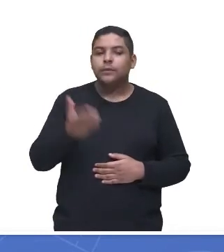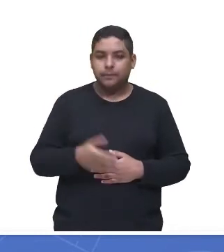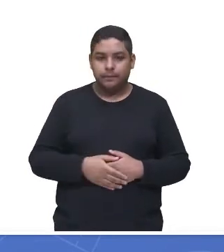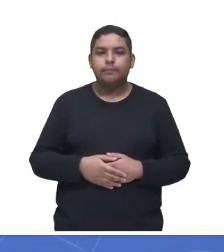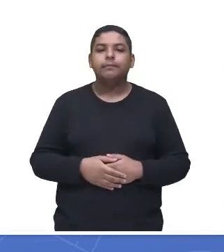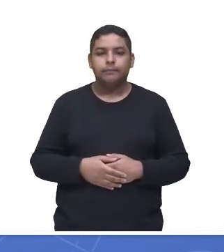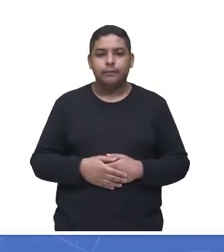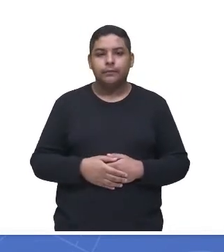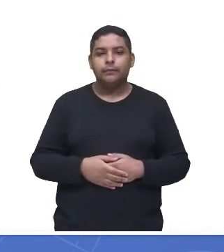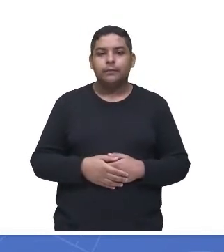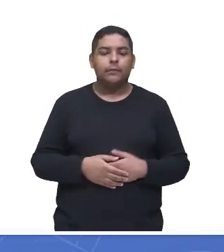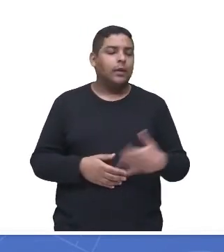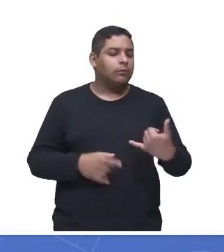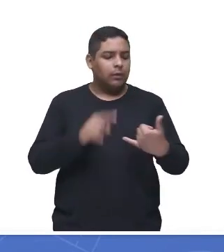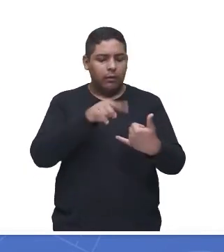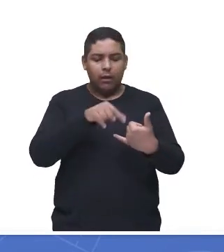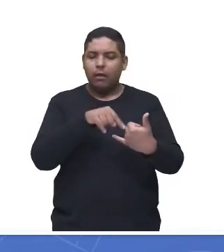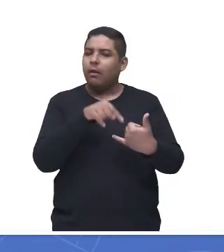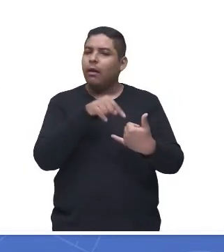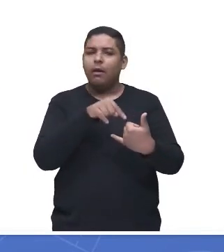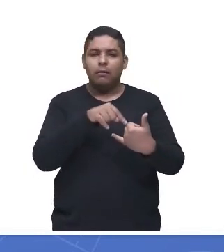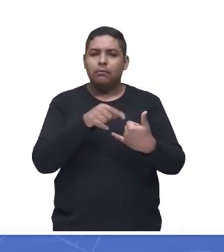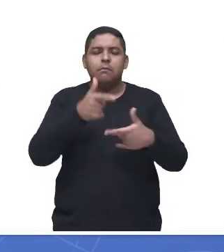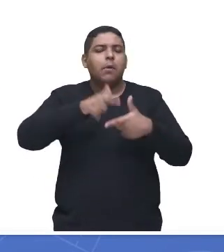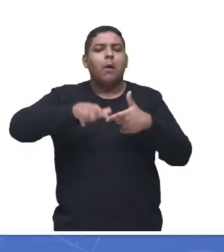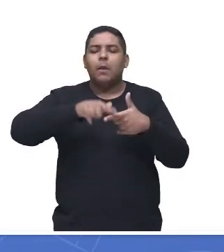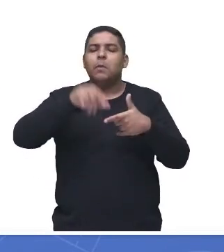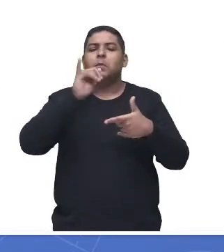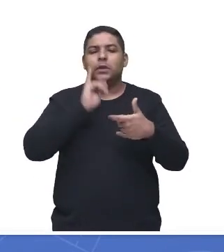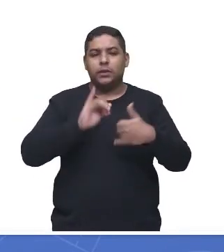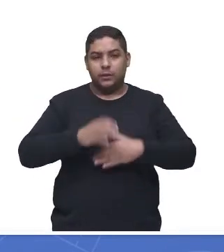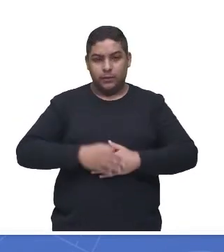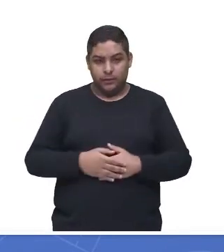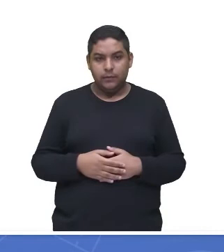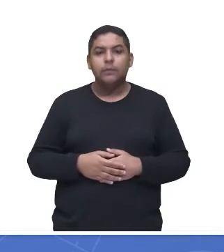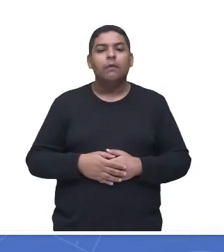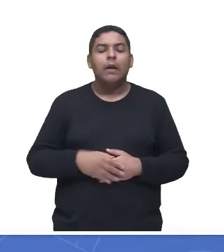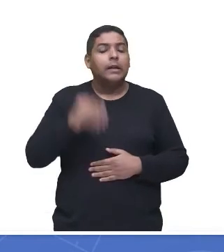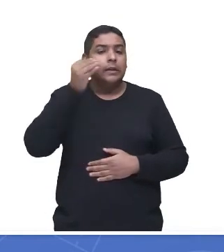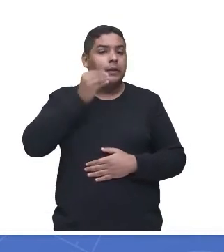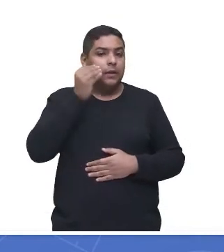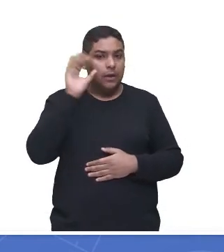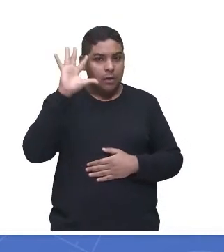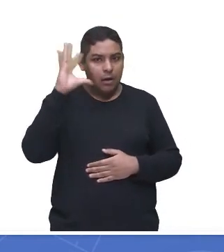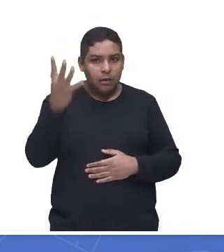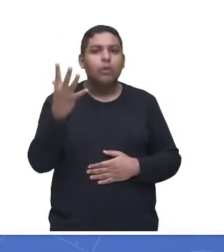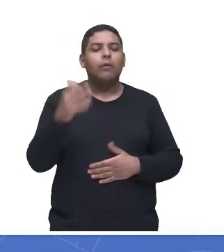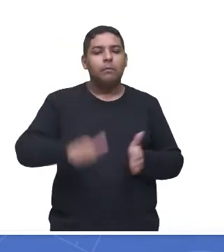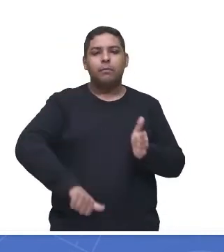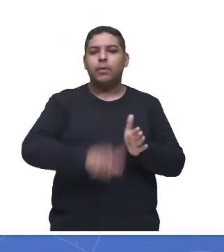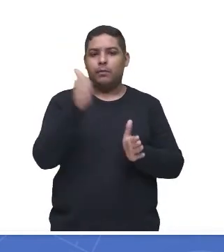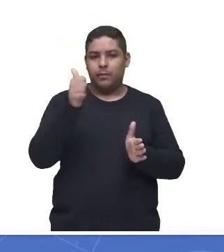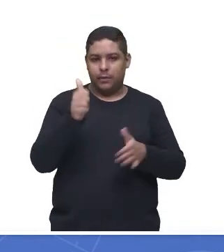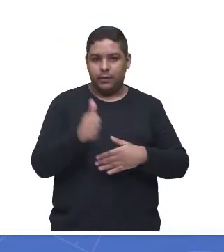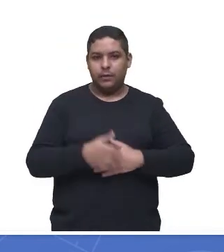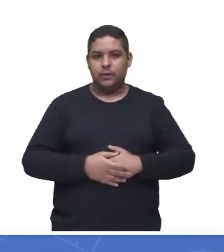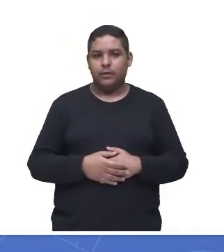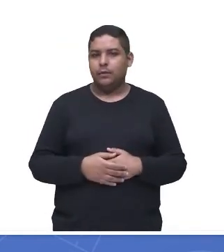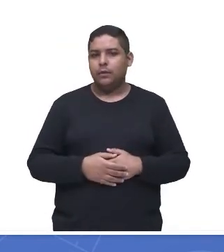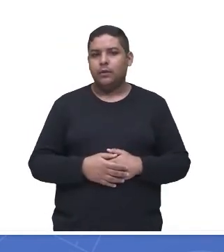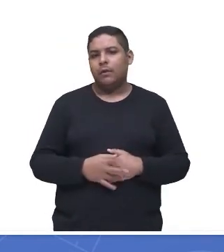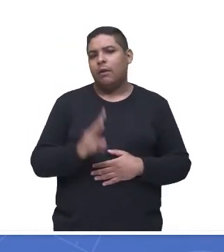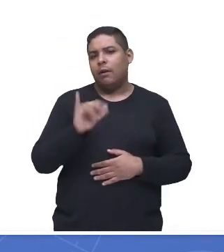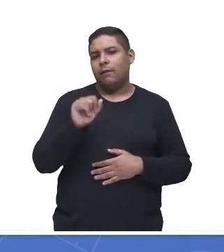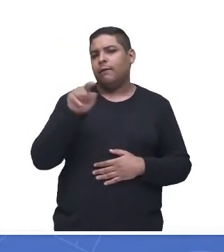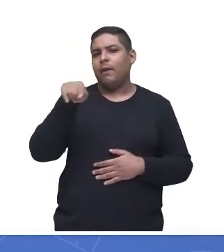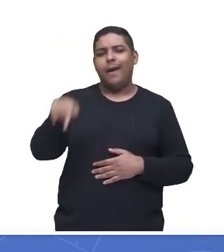seu celular na mão, aí dá um problema no seu celular, né, você vai o quê? Tentar resolver, né? Primeiro, não é isso? Você não vai levar logo lá